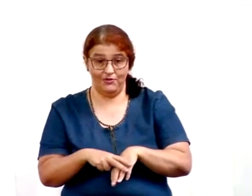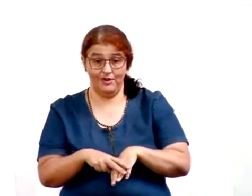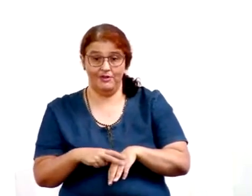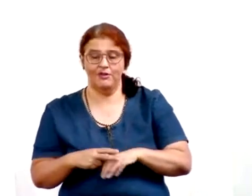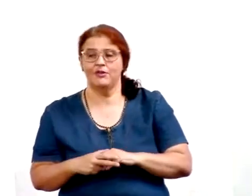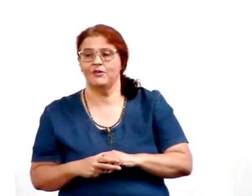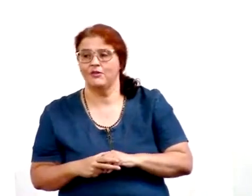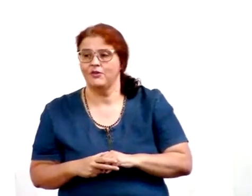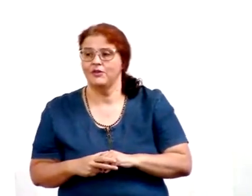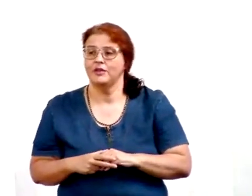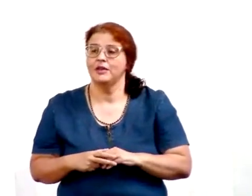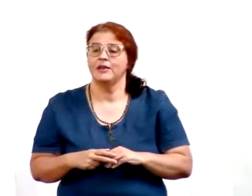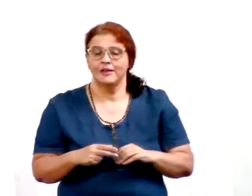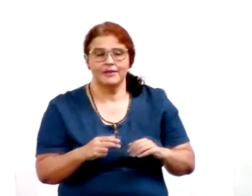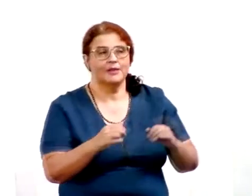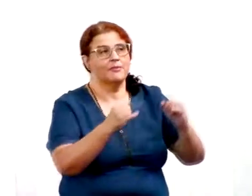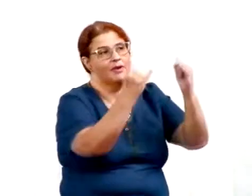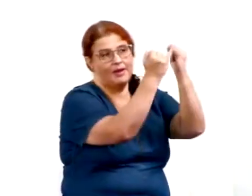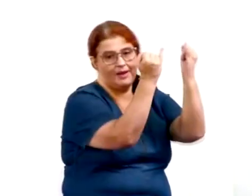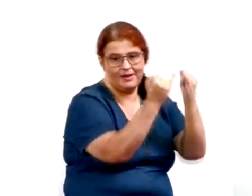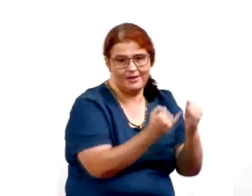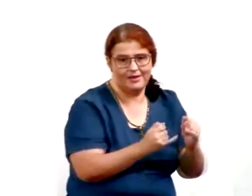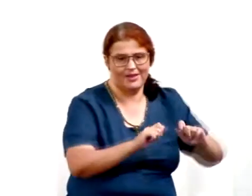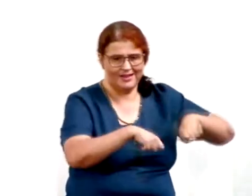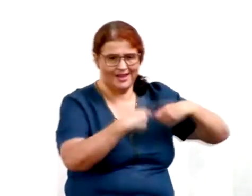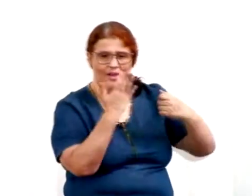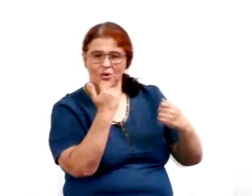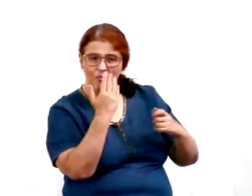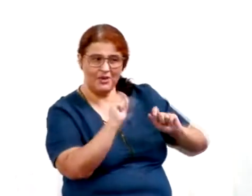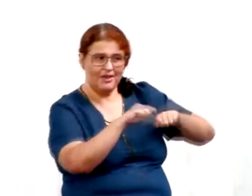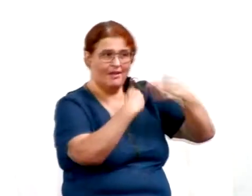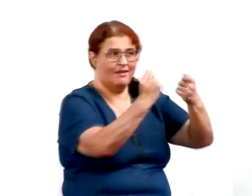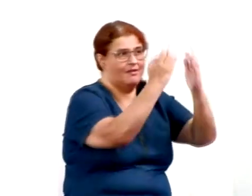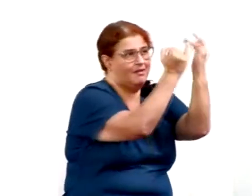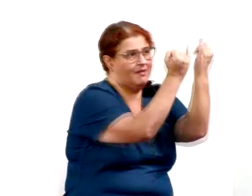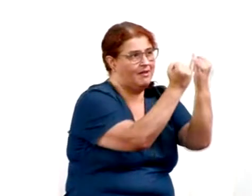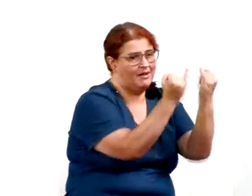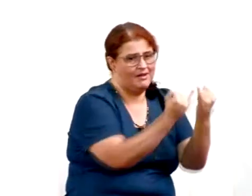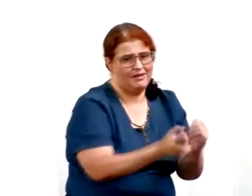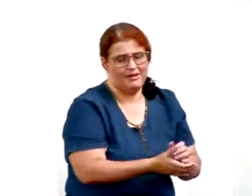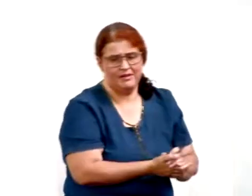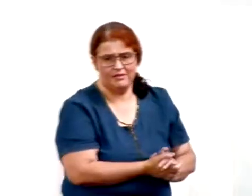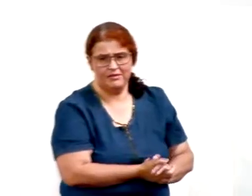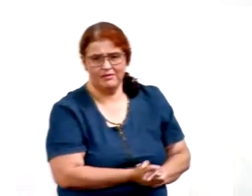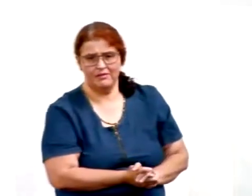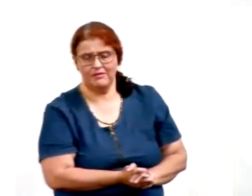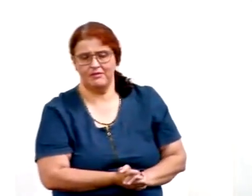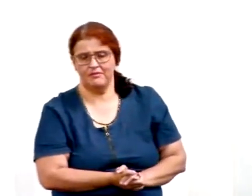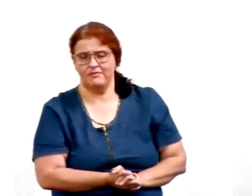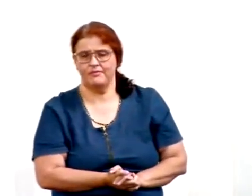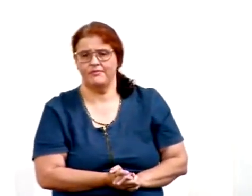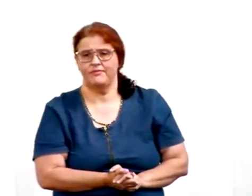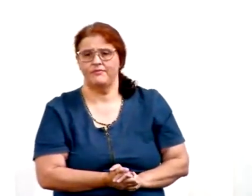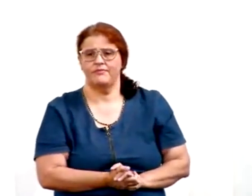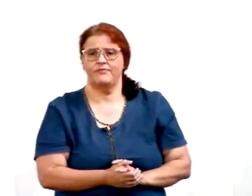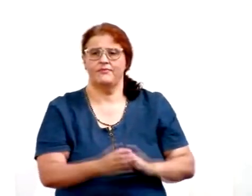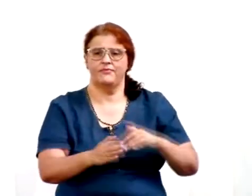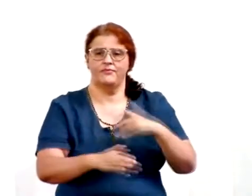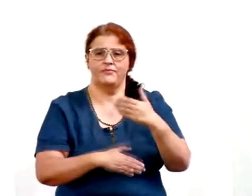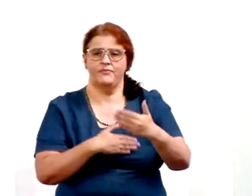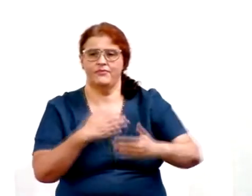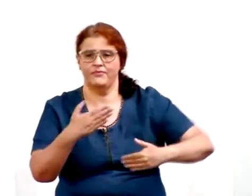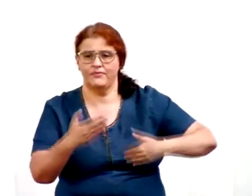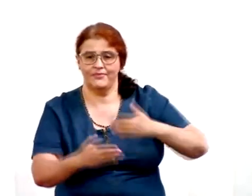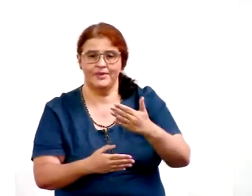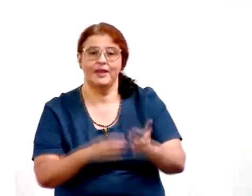de comidas a ídolos e o escândalo que isso estava acontecendo no meio da igreja. Aí no meio dessa sessão está o nosso